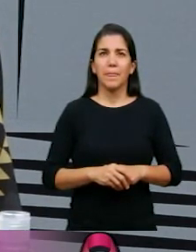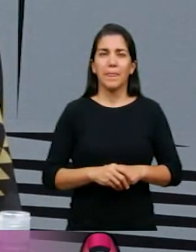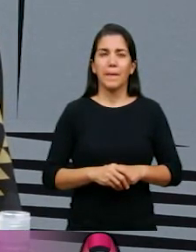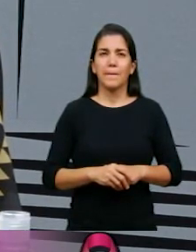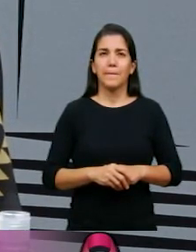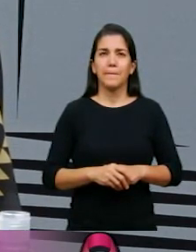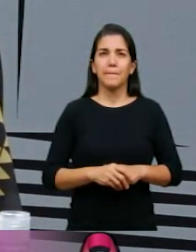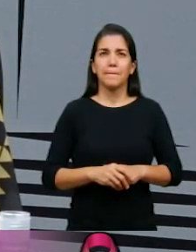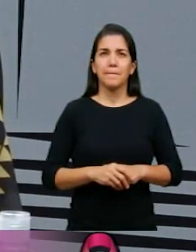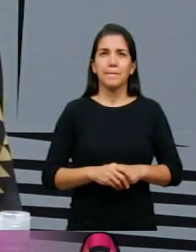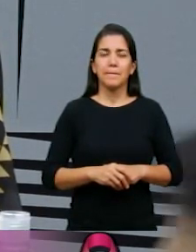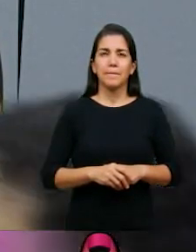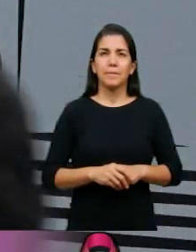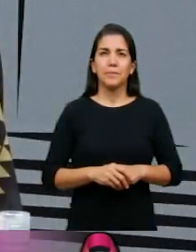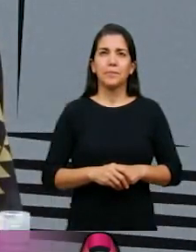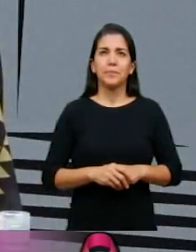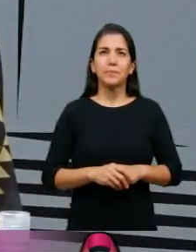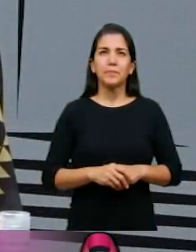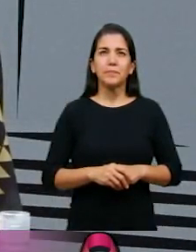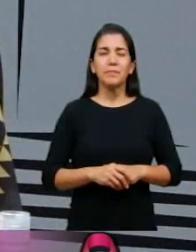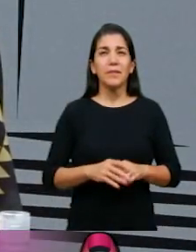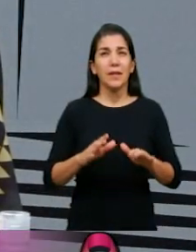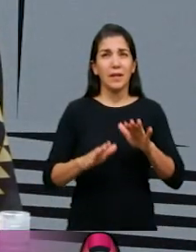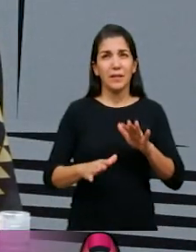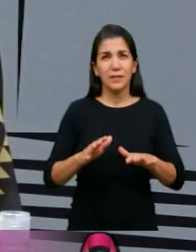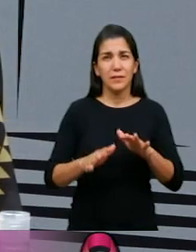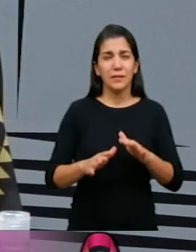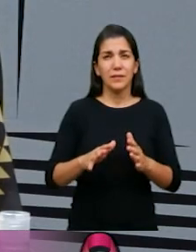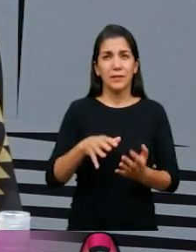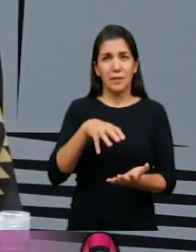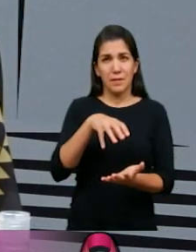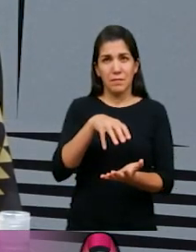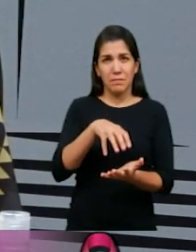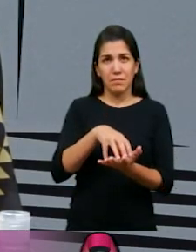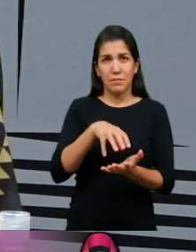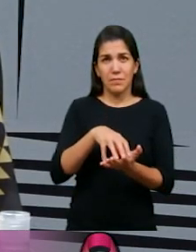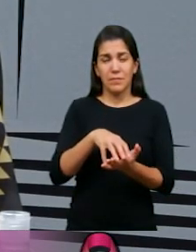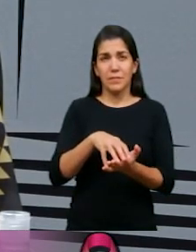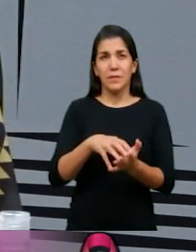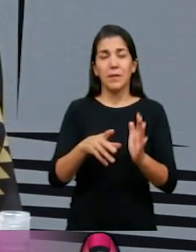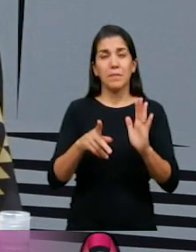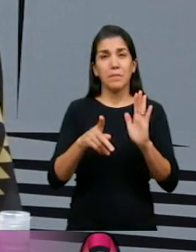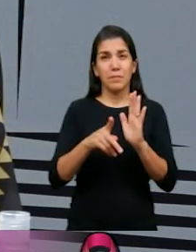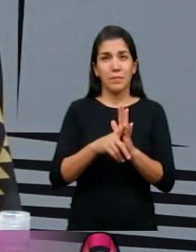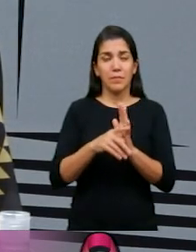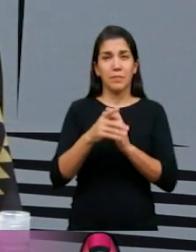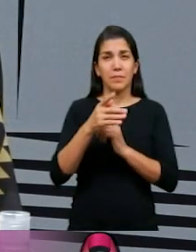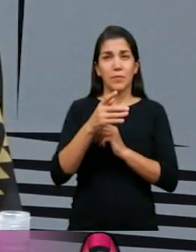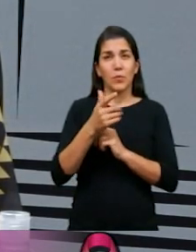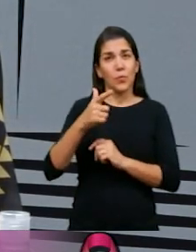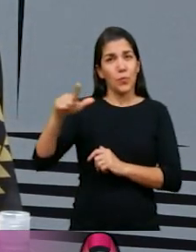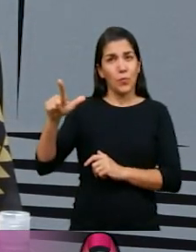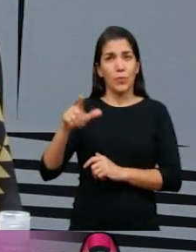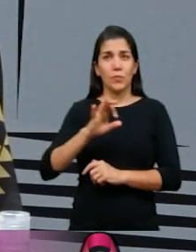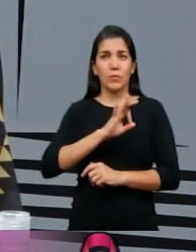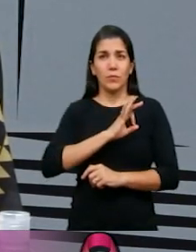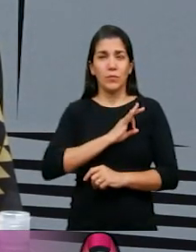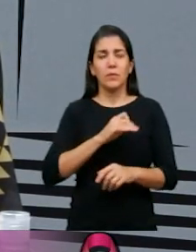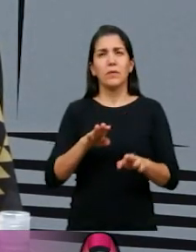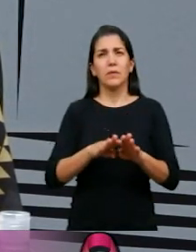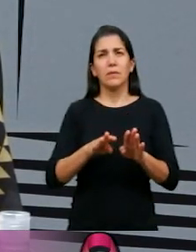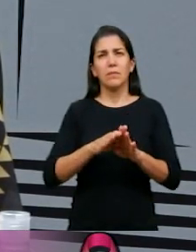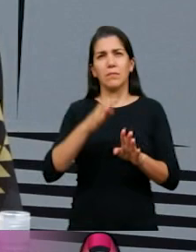patrimônio público. Considerando que muitas vezes a base serve também como apoio aos integrantes da Guarda Municipal e ao